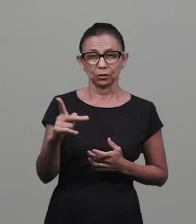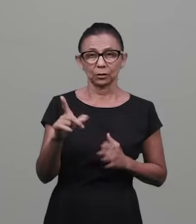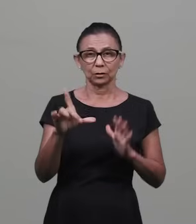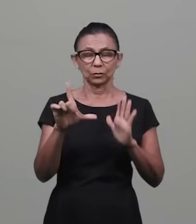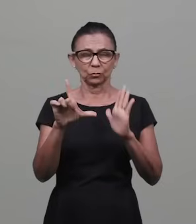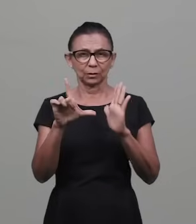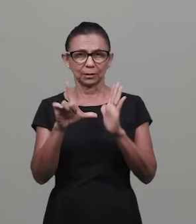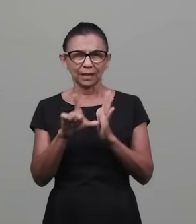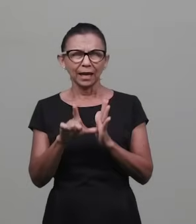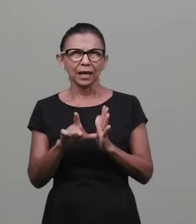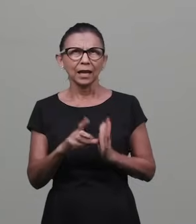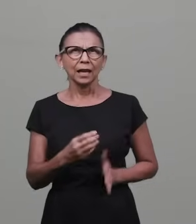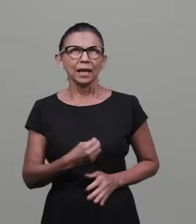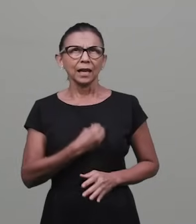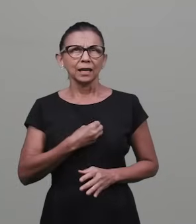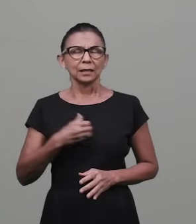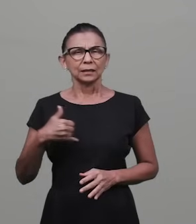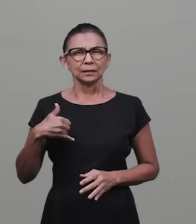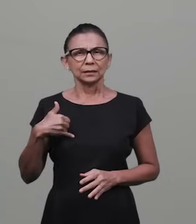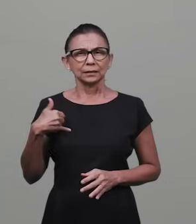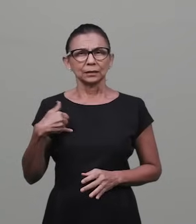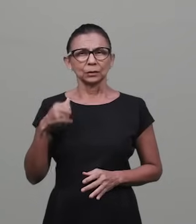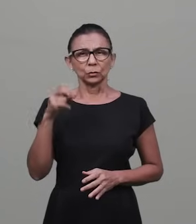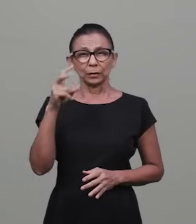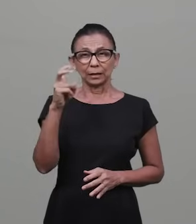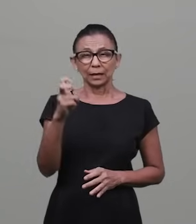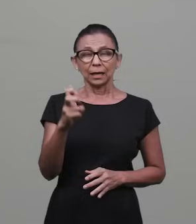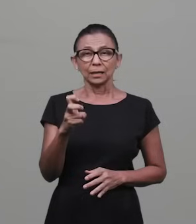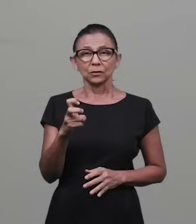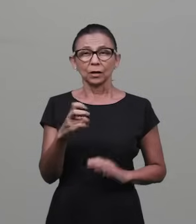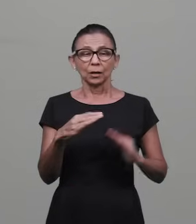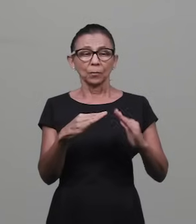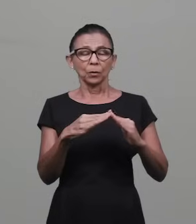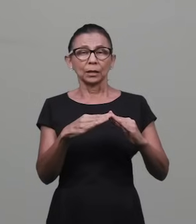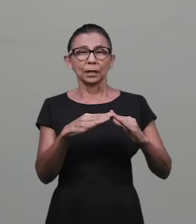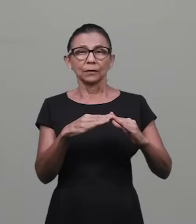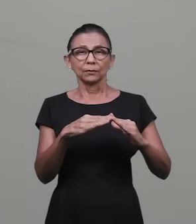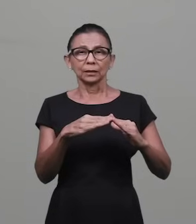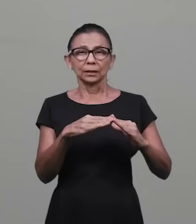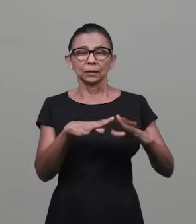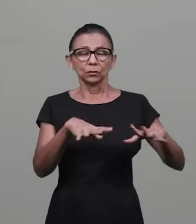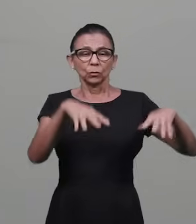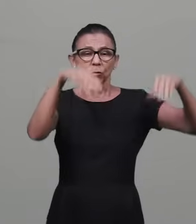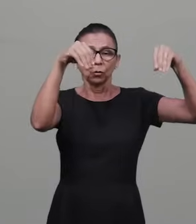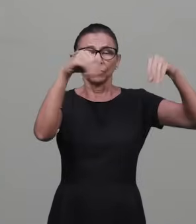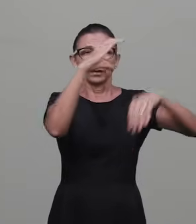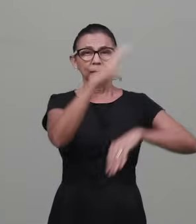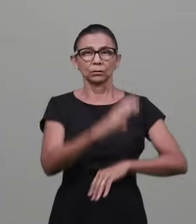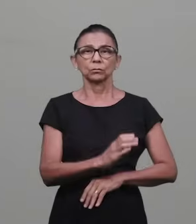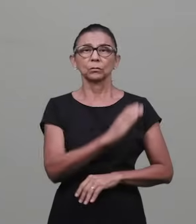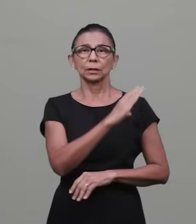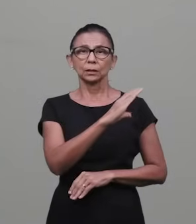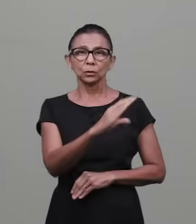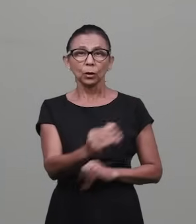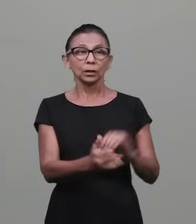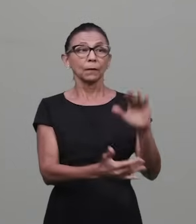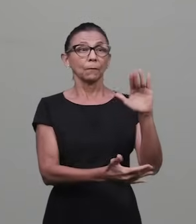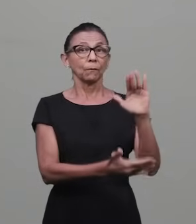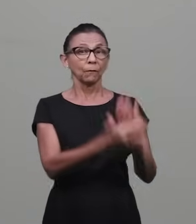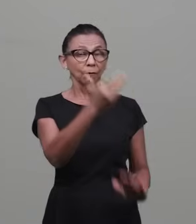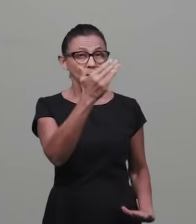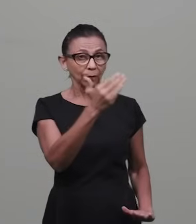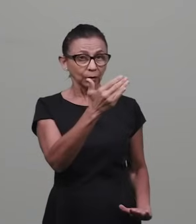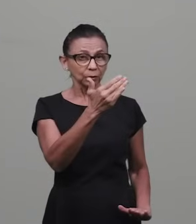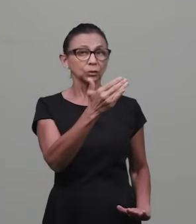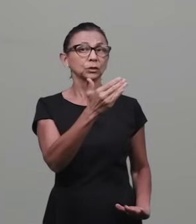convento. Ela foi do convento aos 5 anos de idade, mas depois fugiu. Uma mulher de temperamento, não era muito doce, assim, mas ela foi importante para